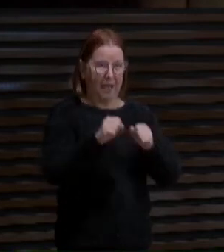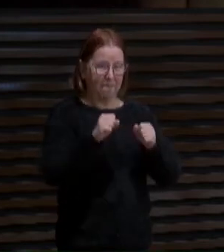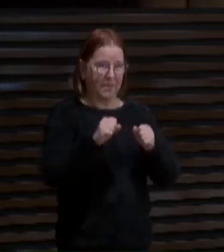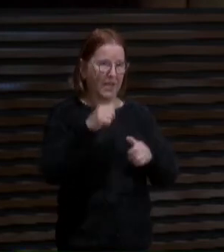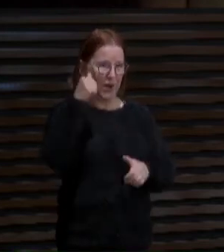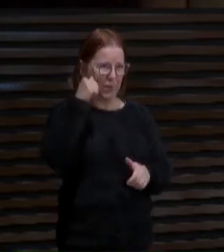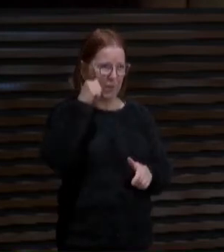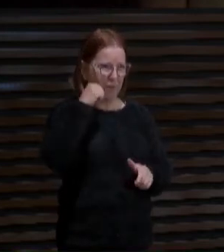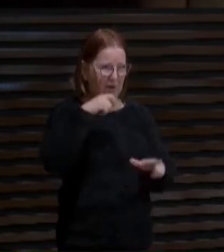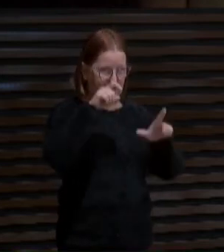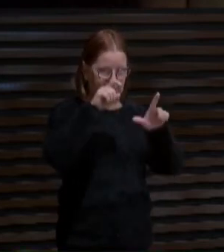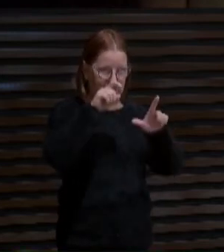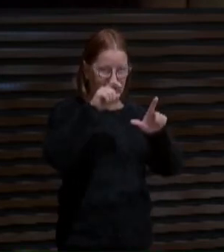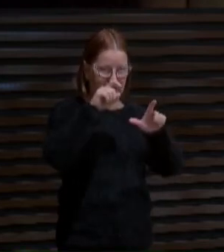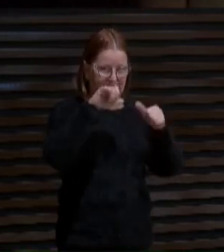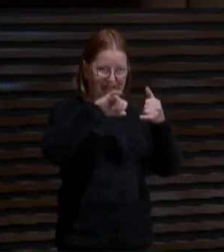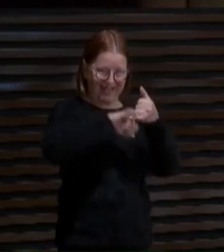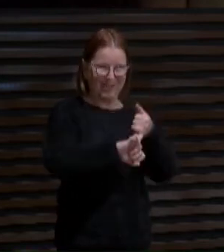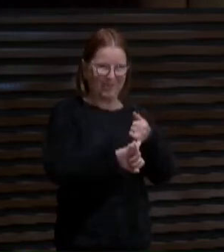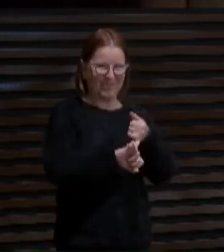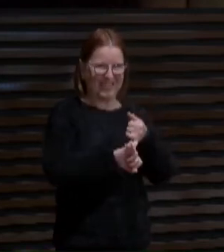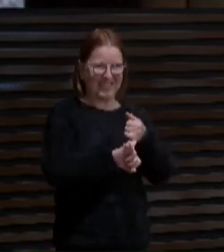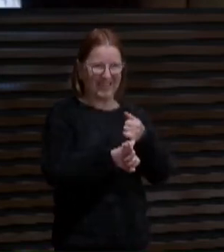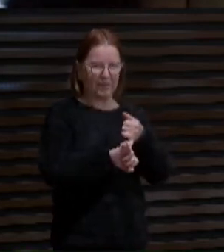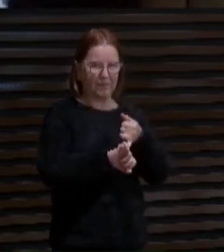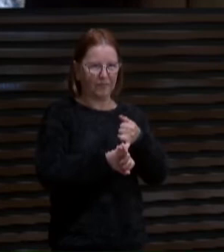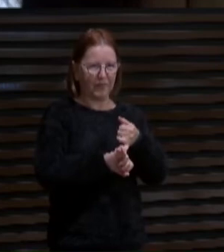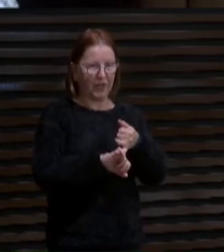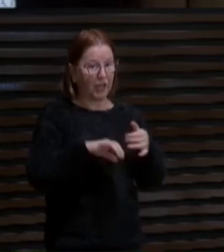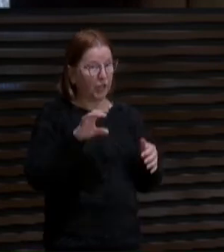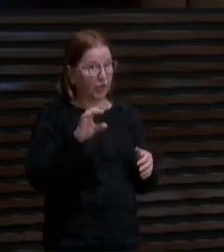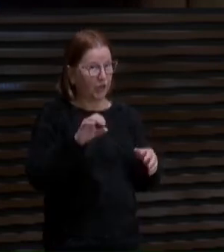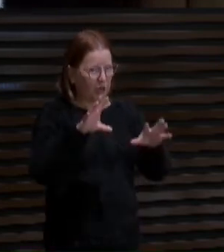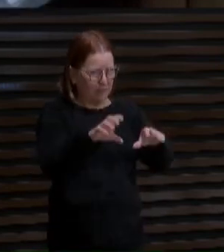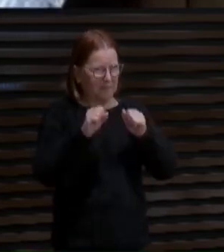Adultério mas só veio a mulher e o homem